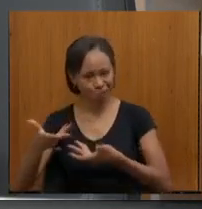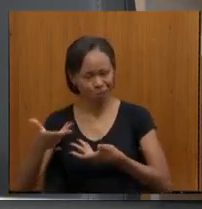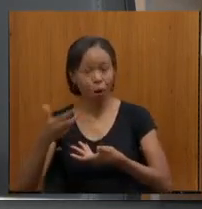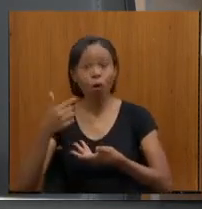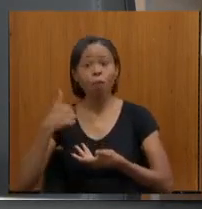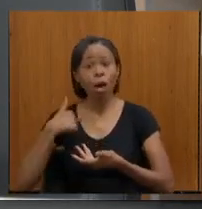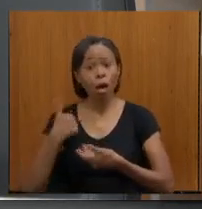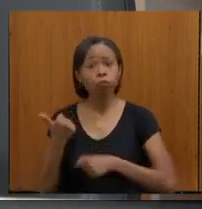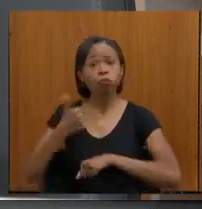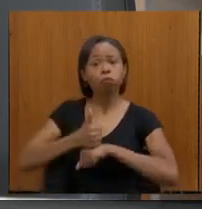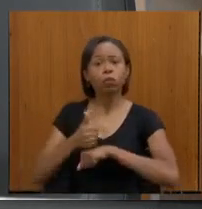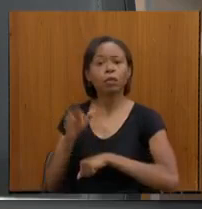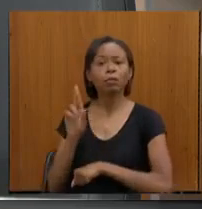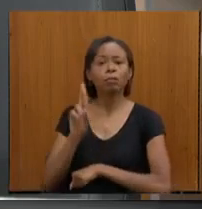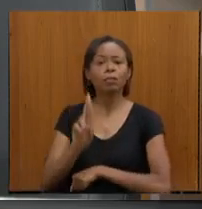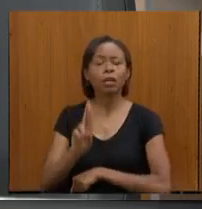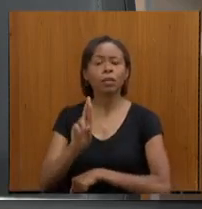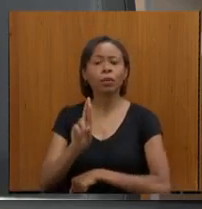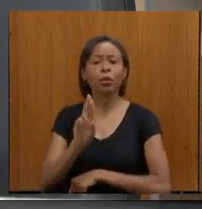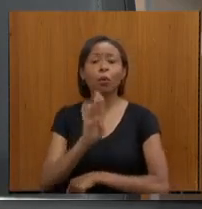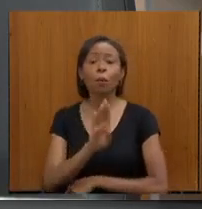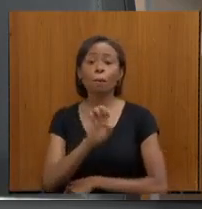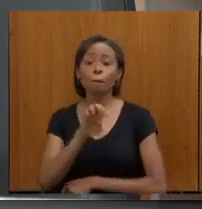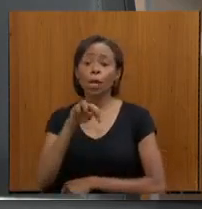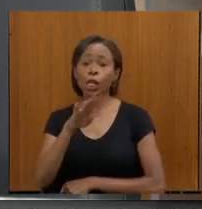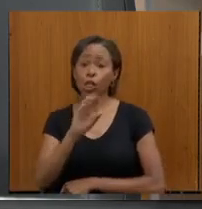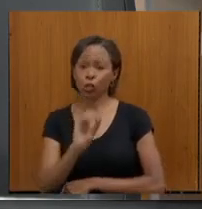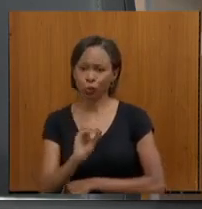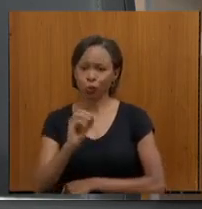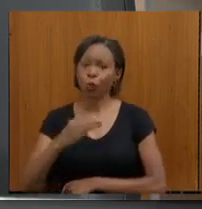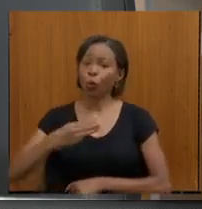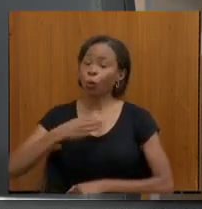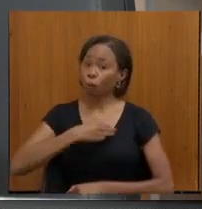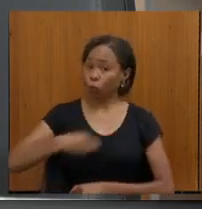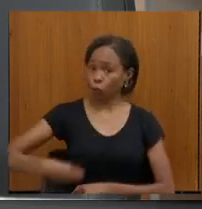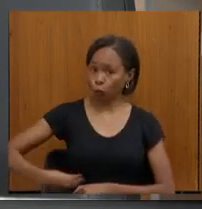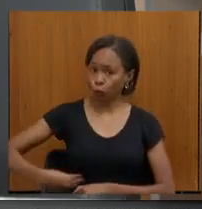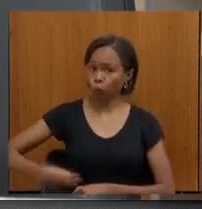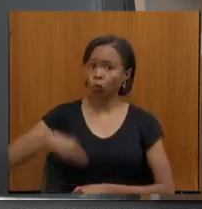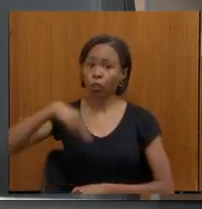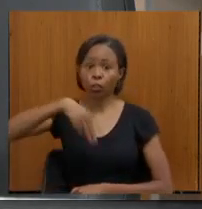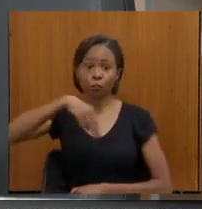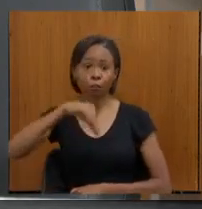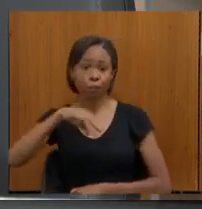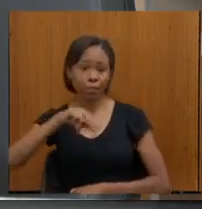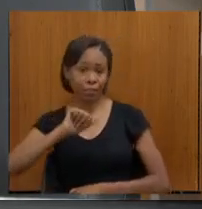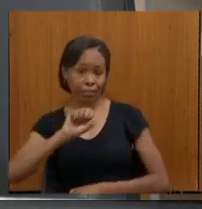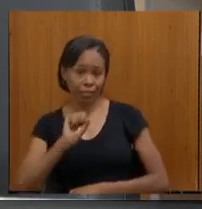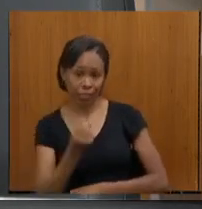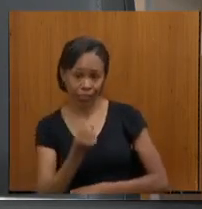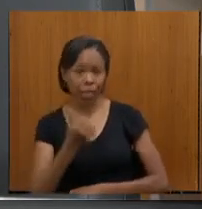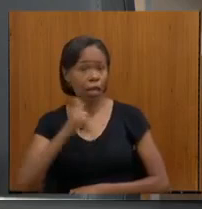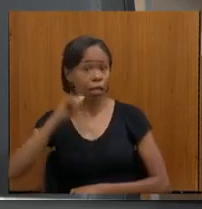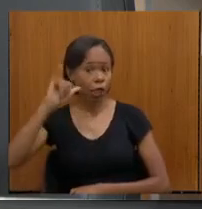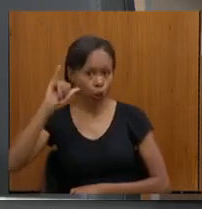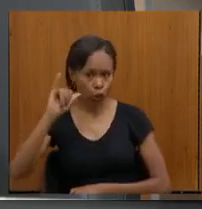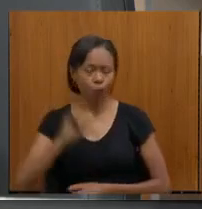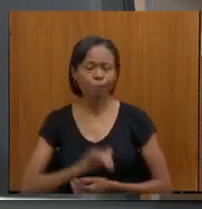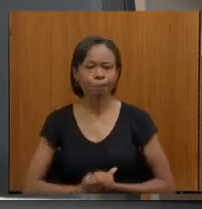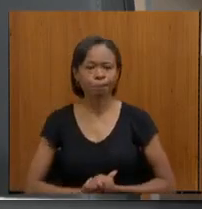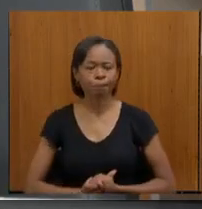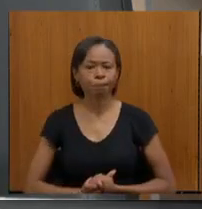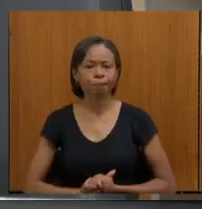representando o ministro de Minas e energia Bento Albuquerque e trazendo algumas informações sobre o hidrogênio no Brasil